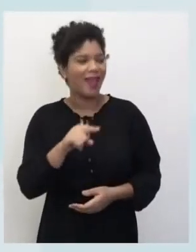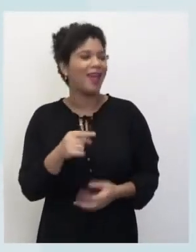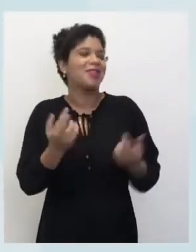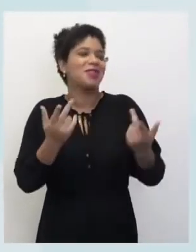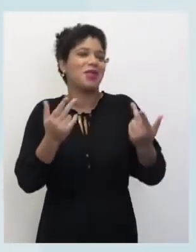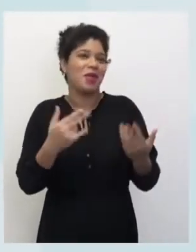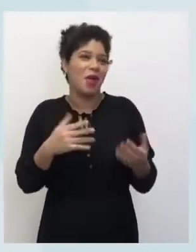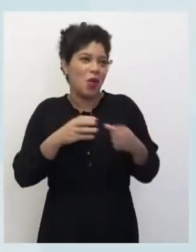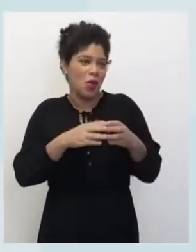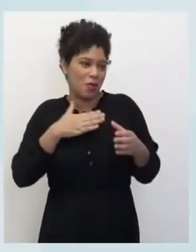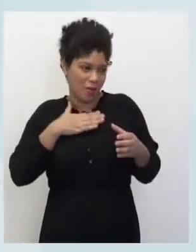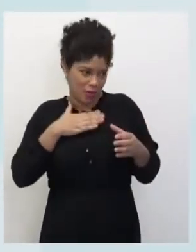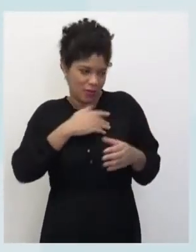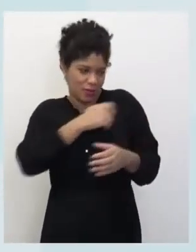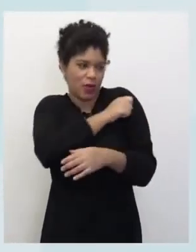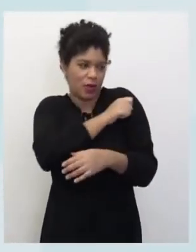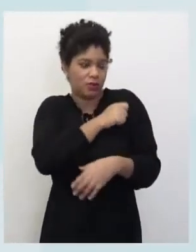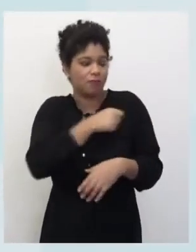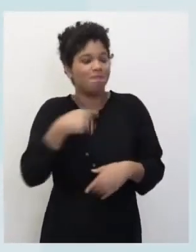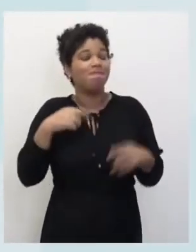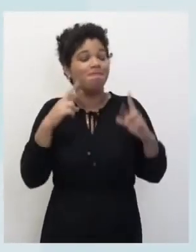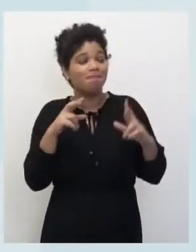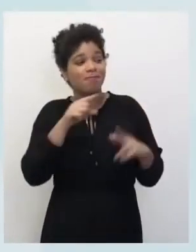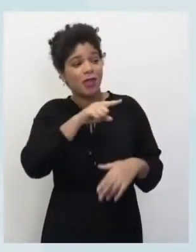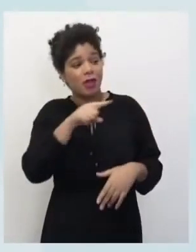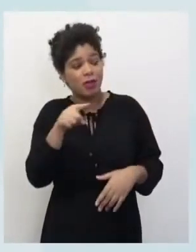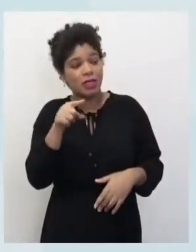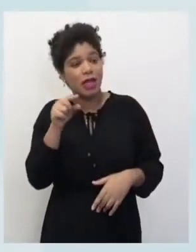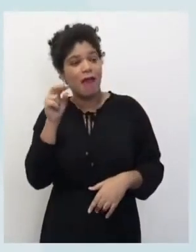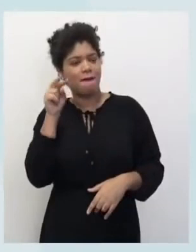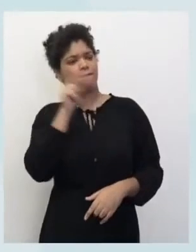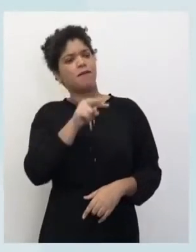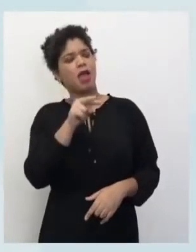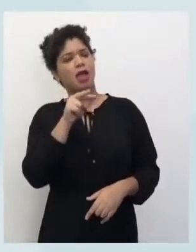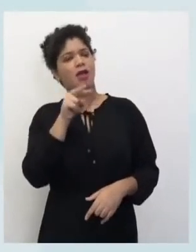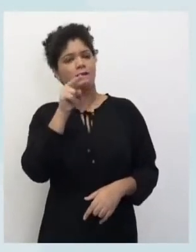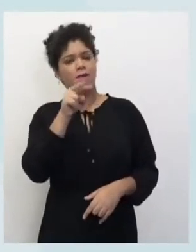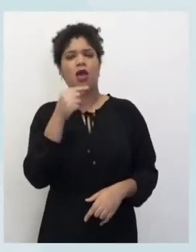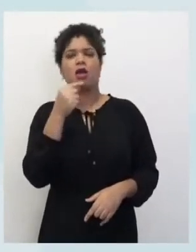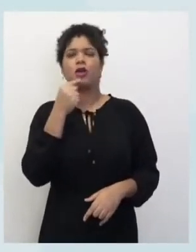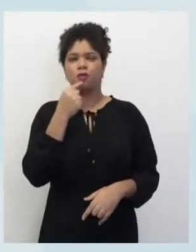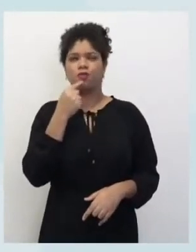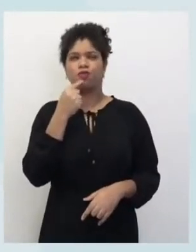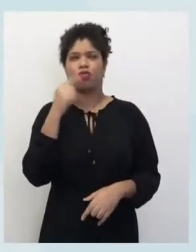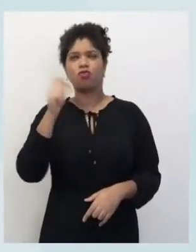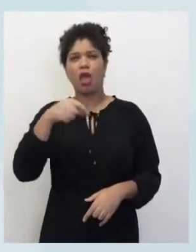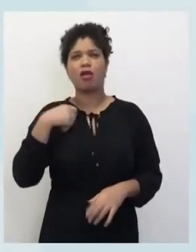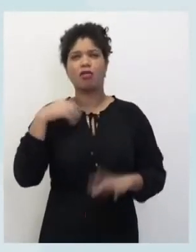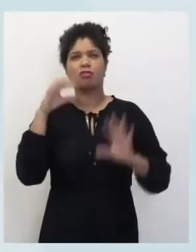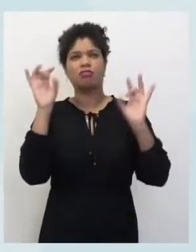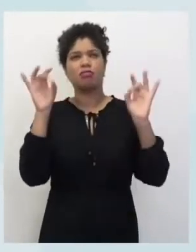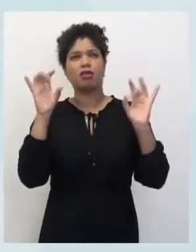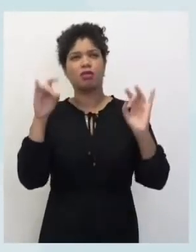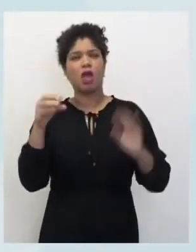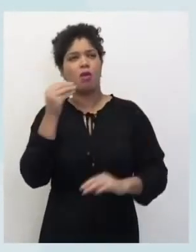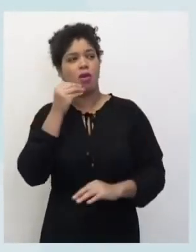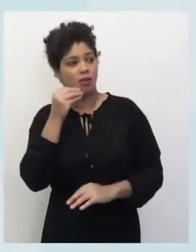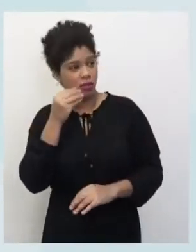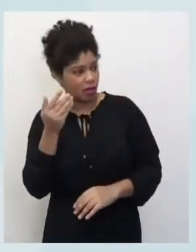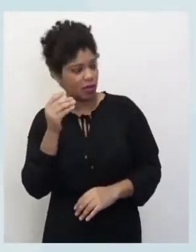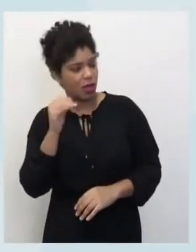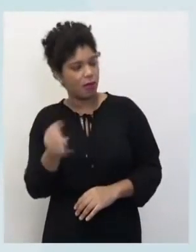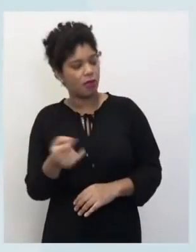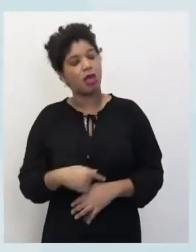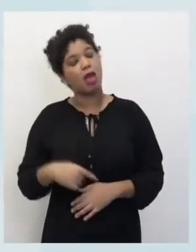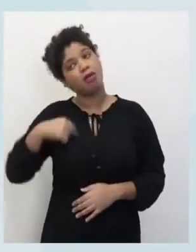Espero que vocês vejam as coisas que estão acontecendo como uma oportunidade de fazer algo especial. Acredito que na